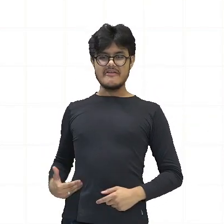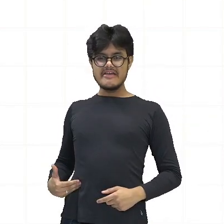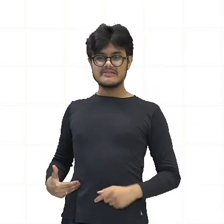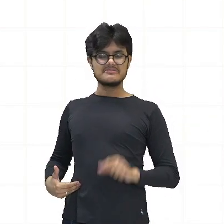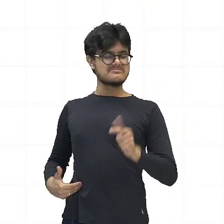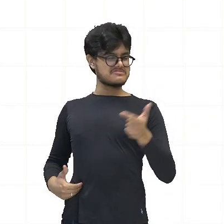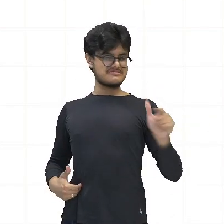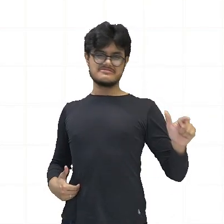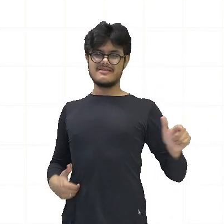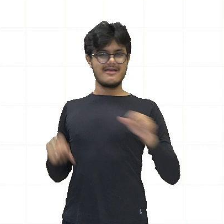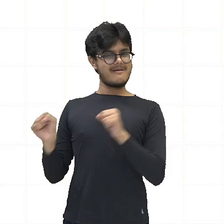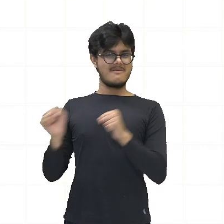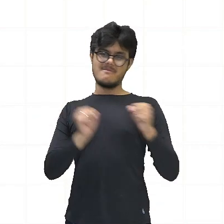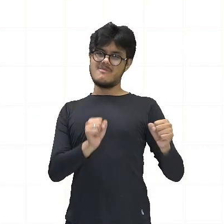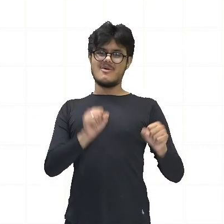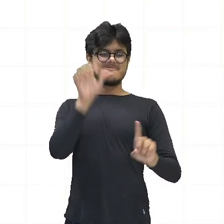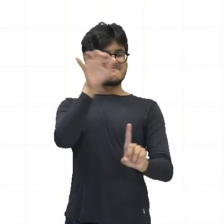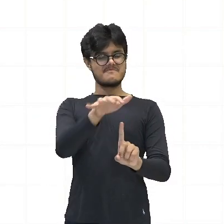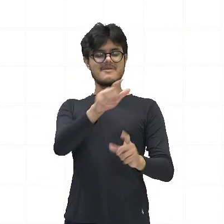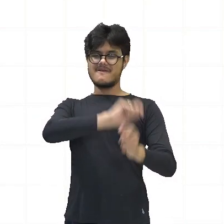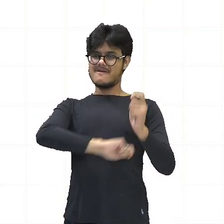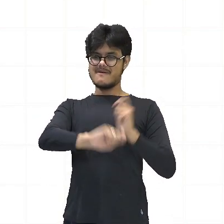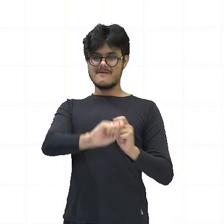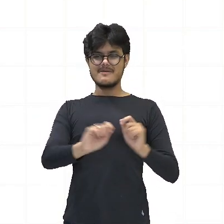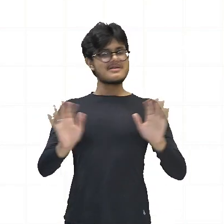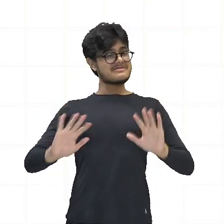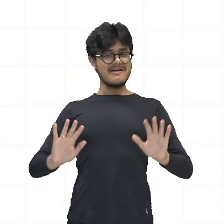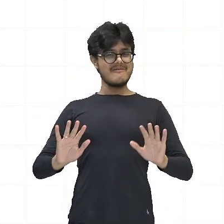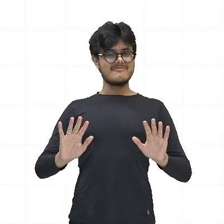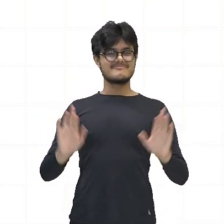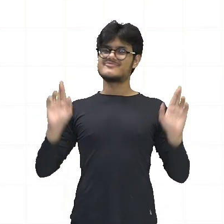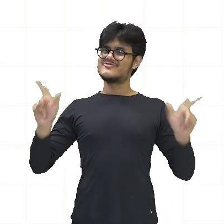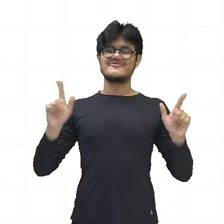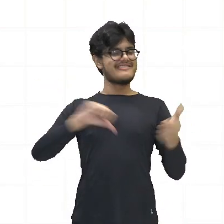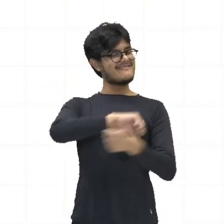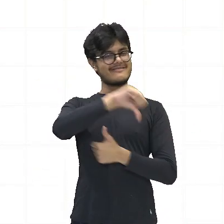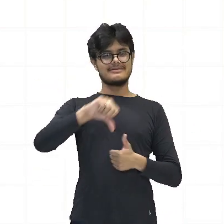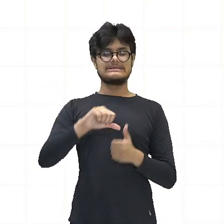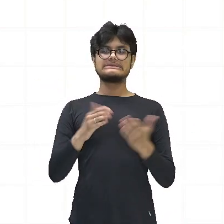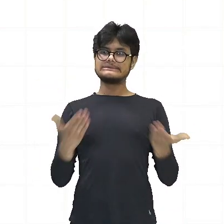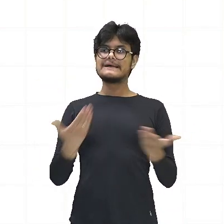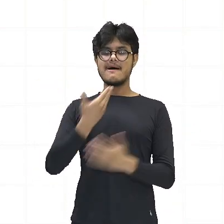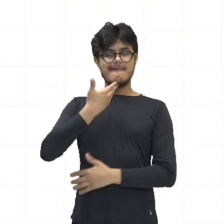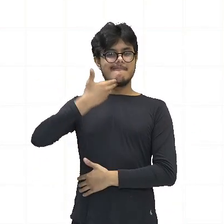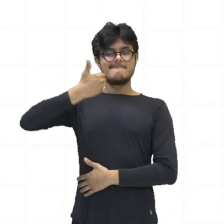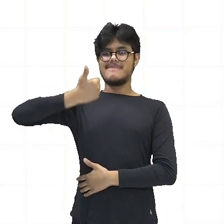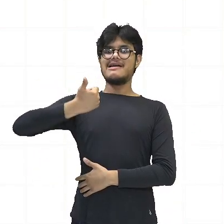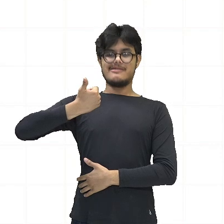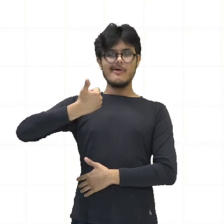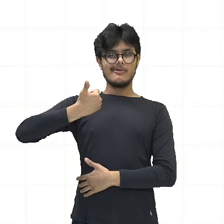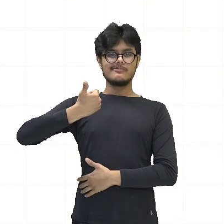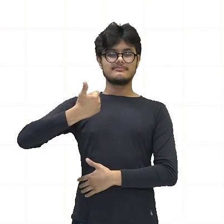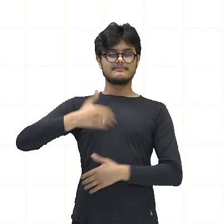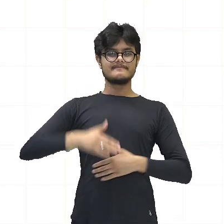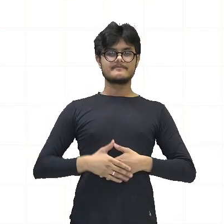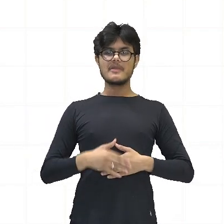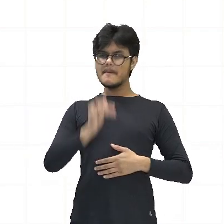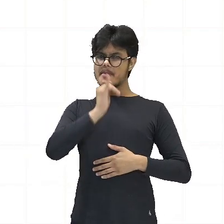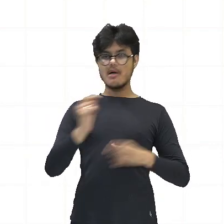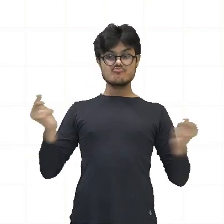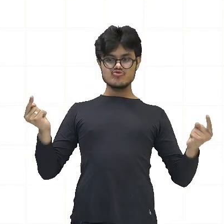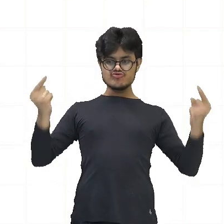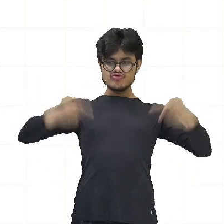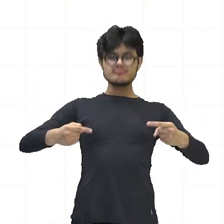intervenção direta na economia. Então, isso aí já favoreceu a concorrência,